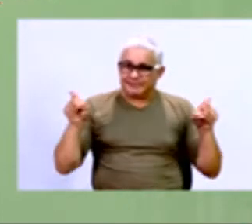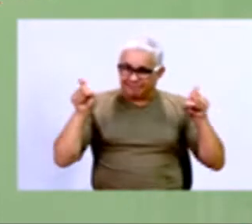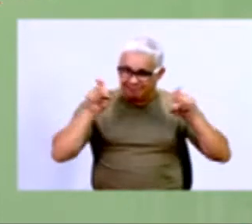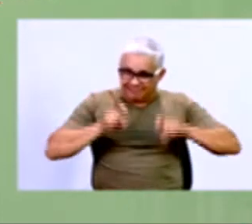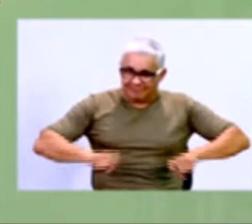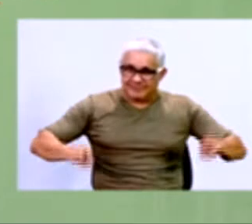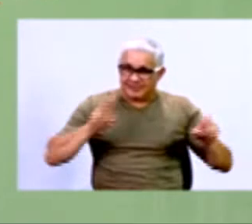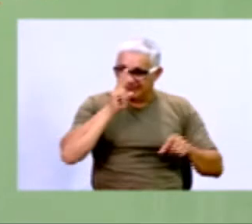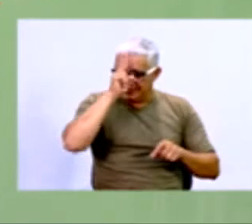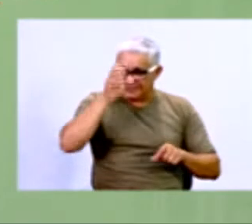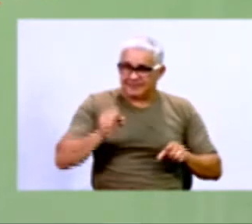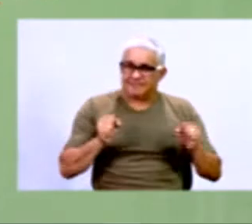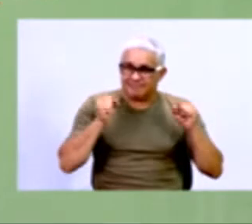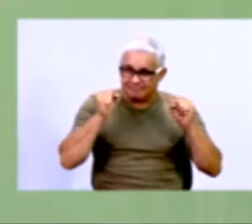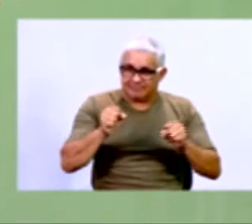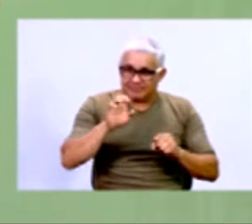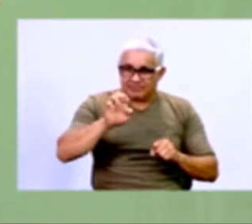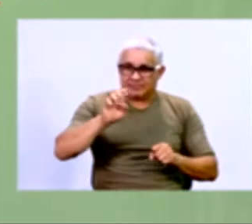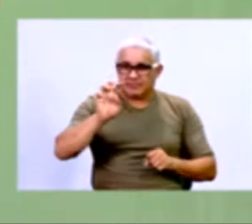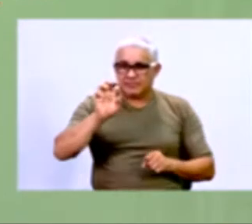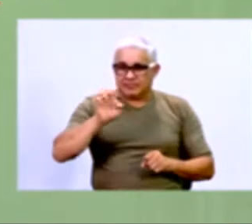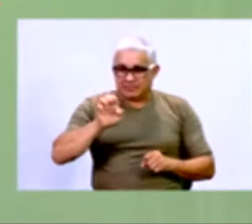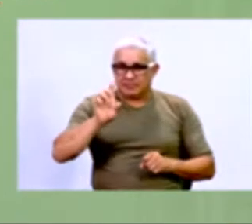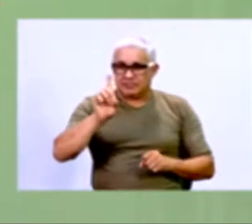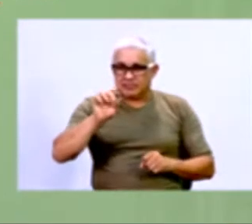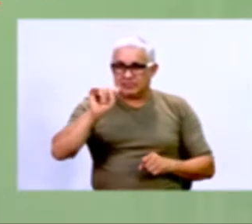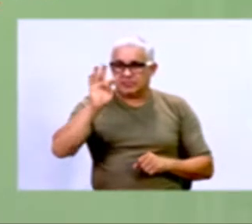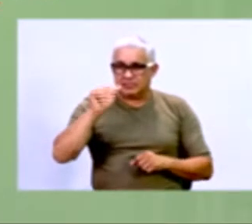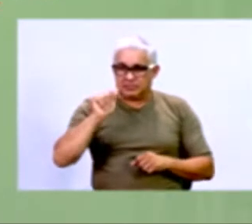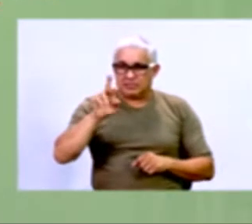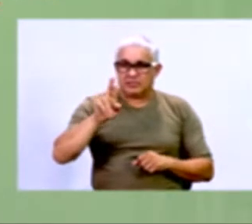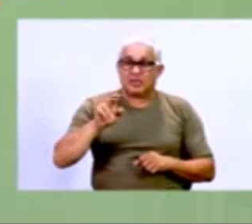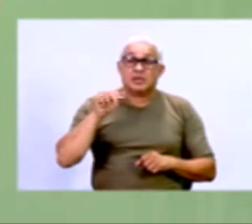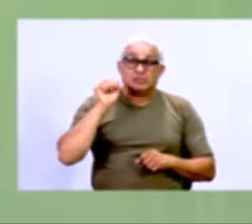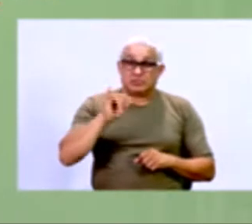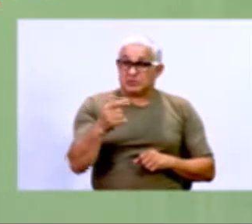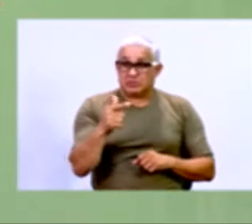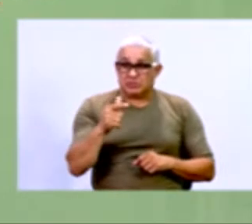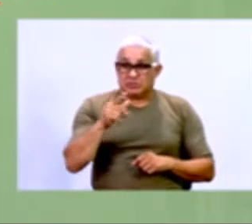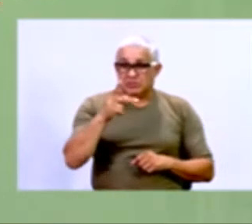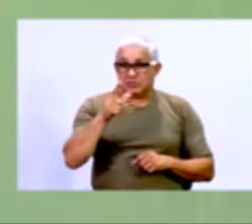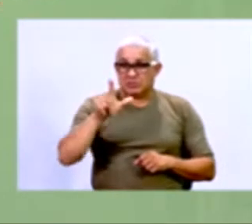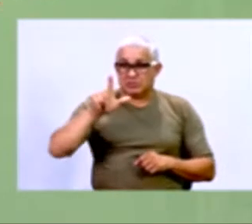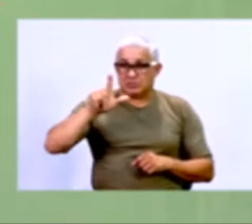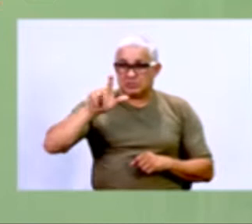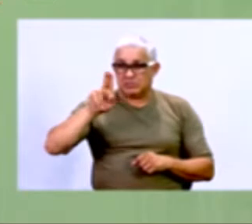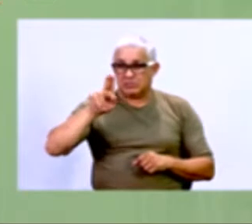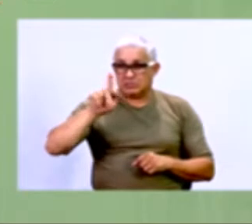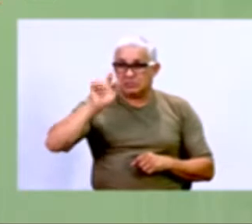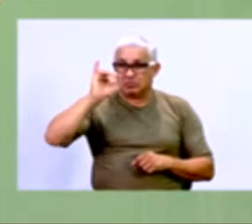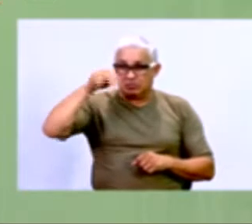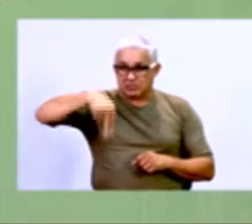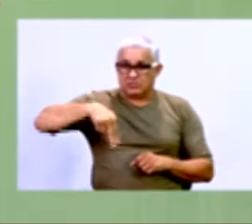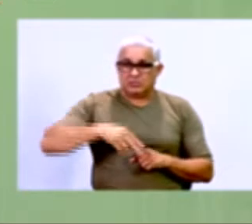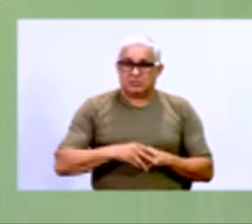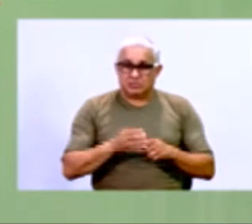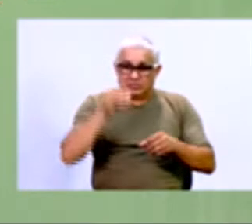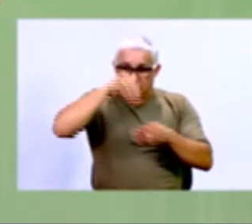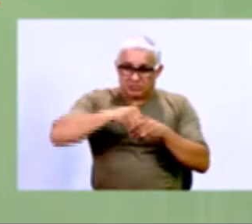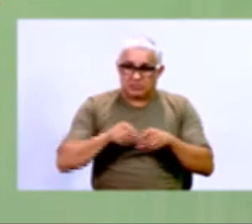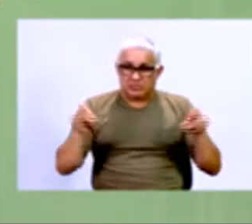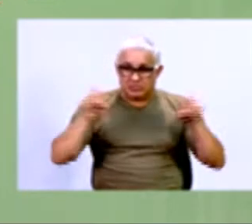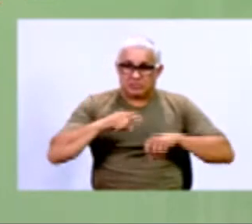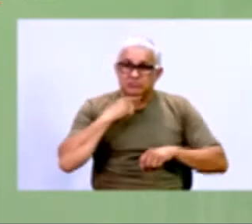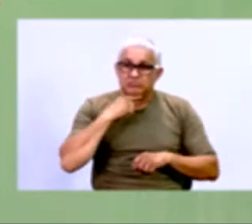edição e se seu usuário não tiver o plugin instalado em seu computador, não consegue reproduzir